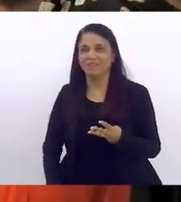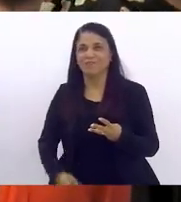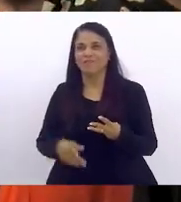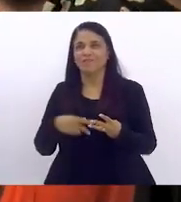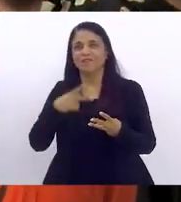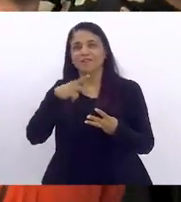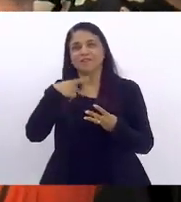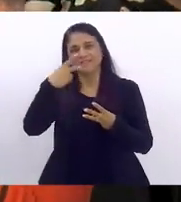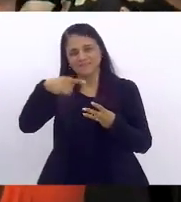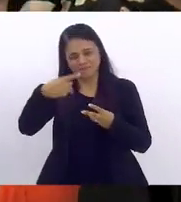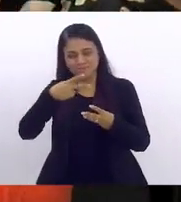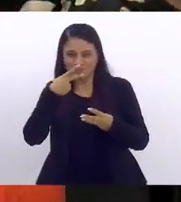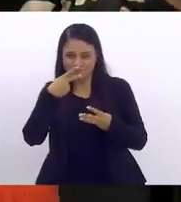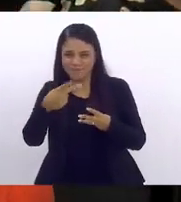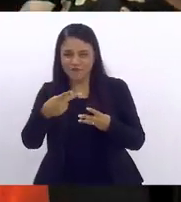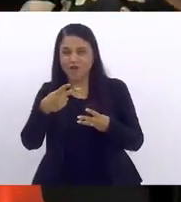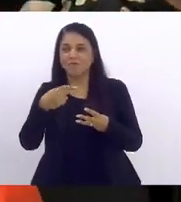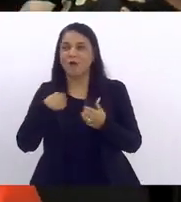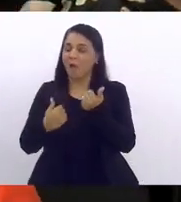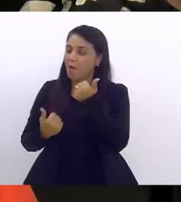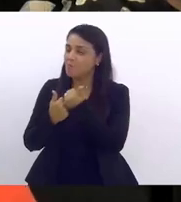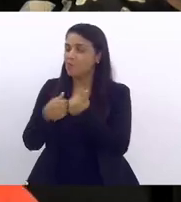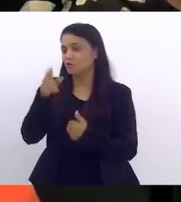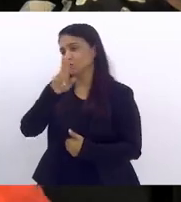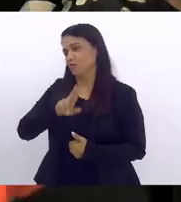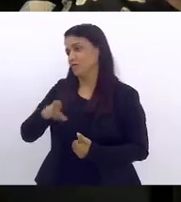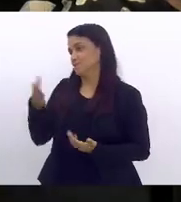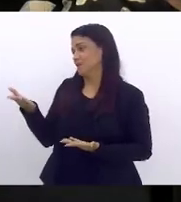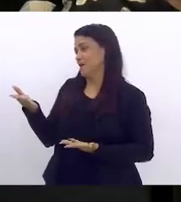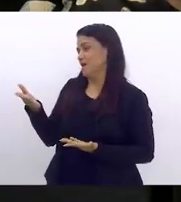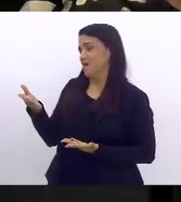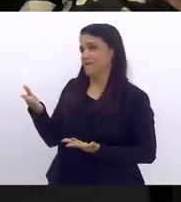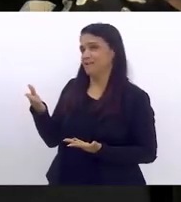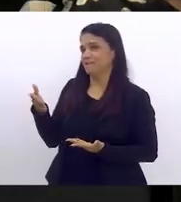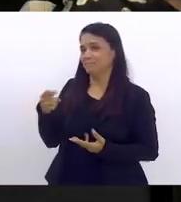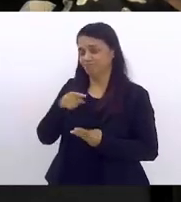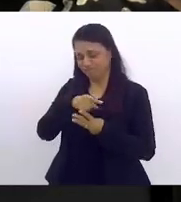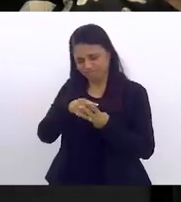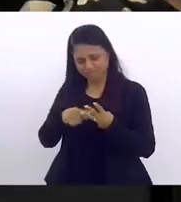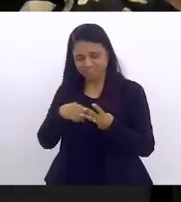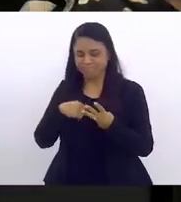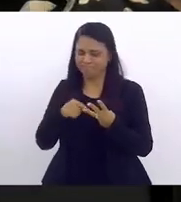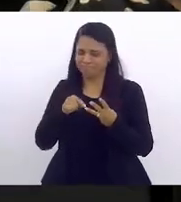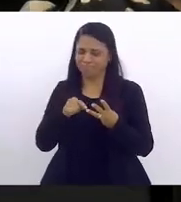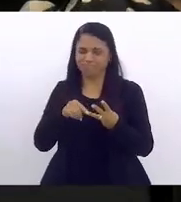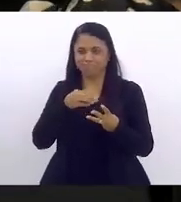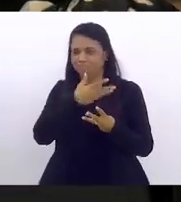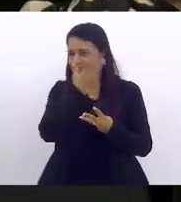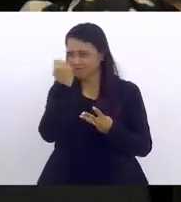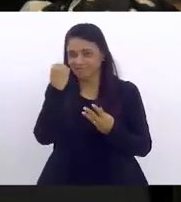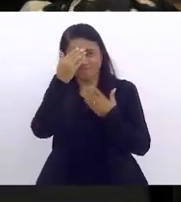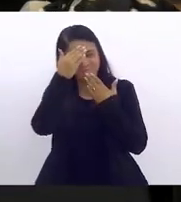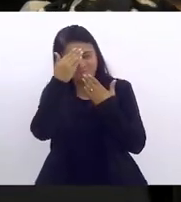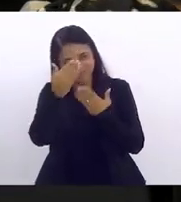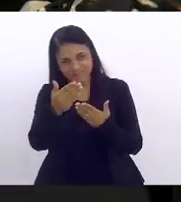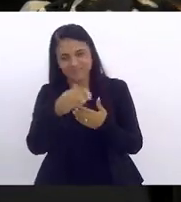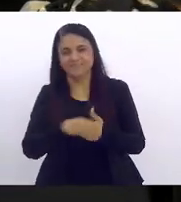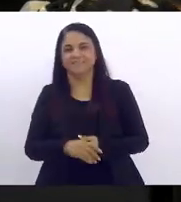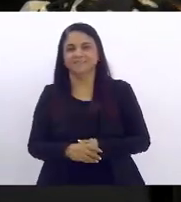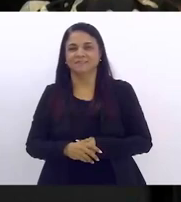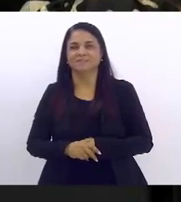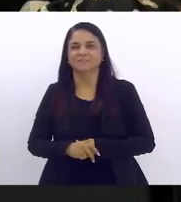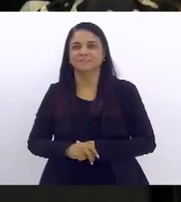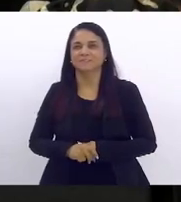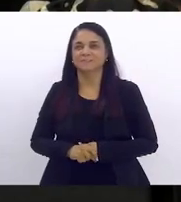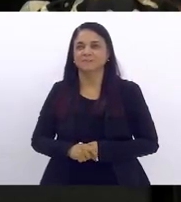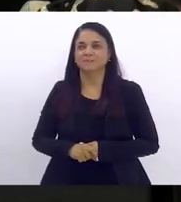Depois pede apoio aos universitários. Esqueci o terceiro, eram 3 coisas esquecidas. Tá? Obrigada. Bem,